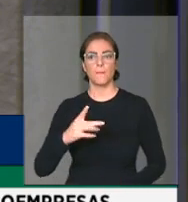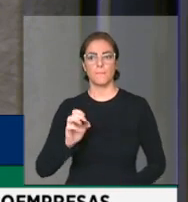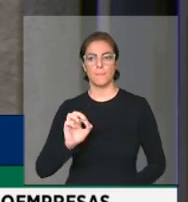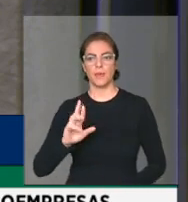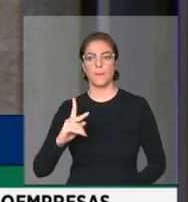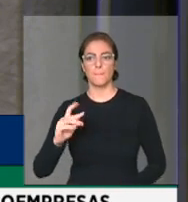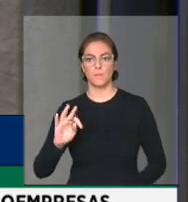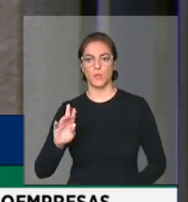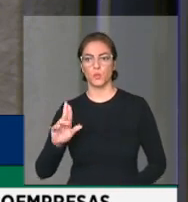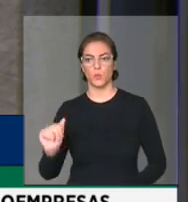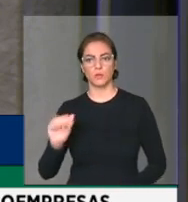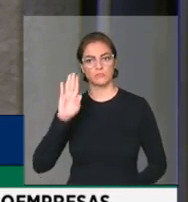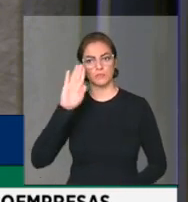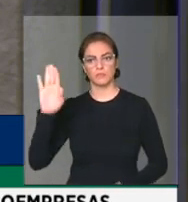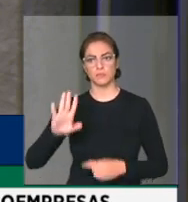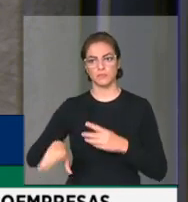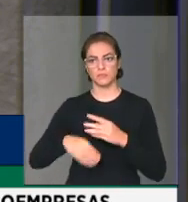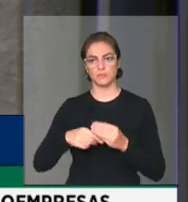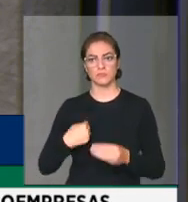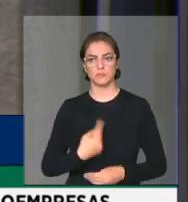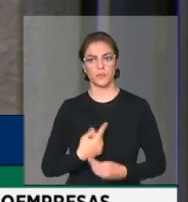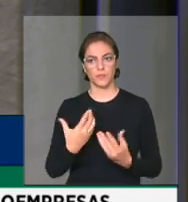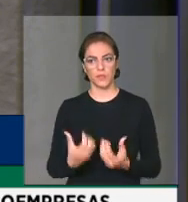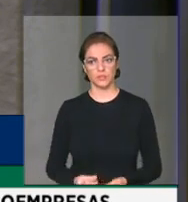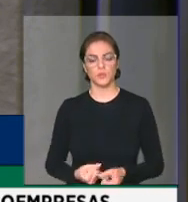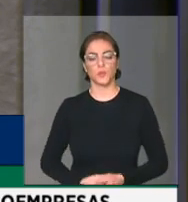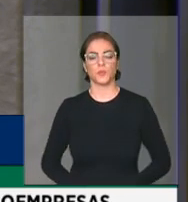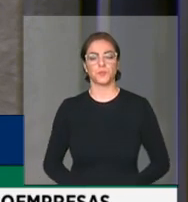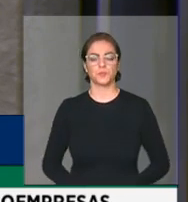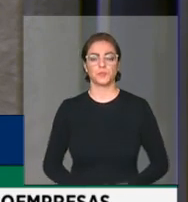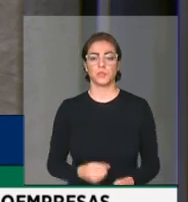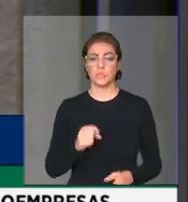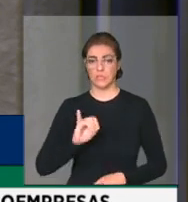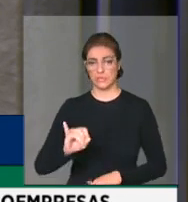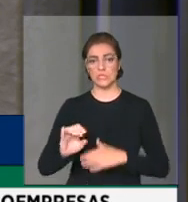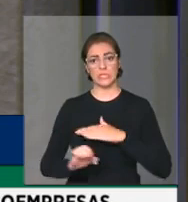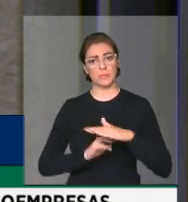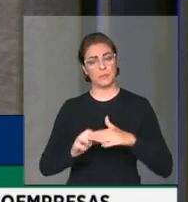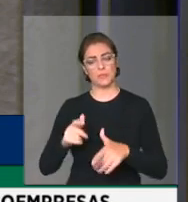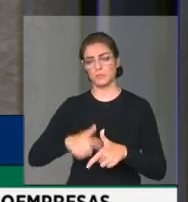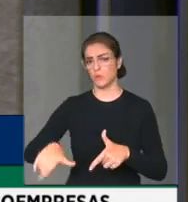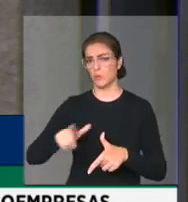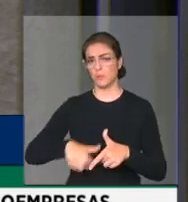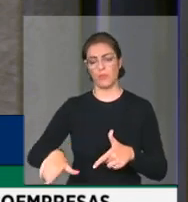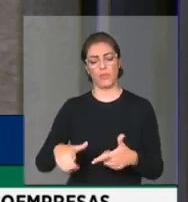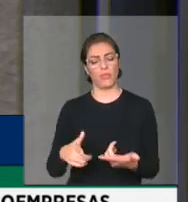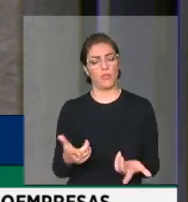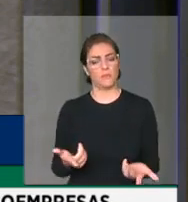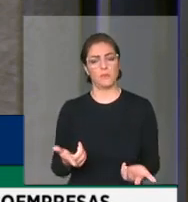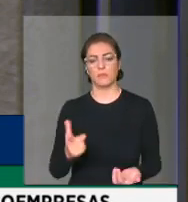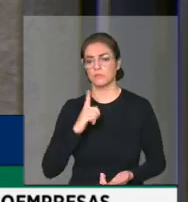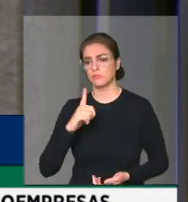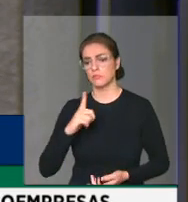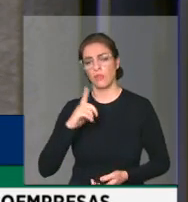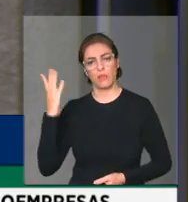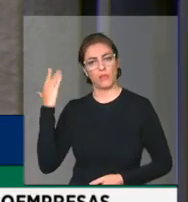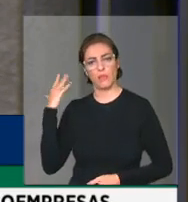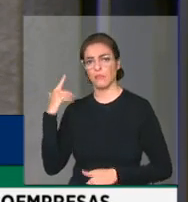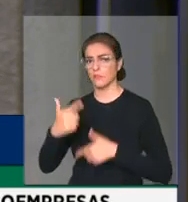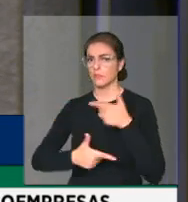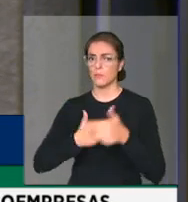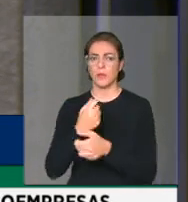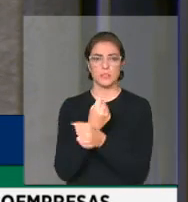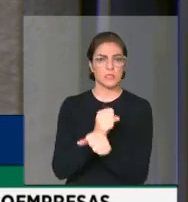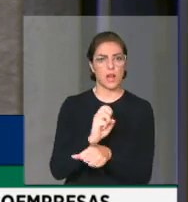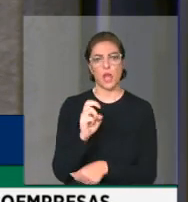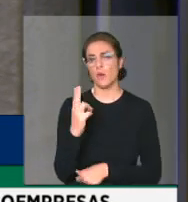em relação a isso, que foi acatada neste relatório, para que aquelas que tenham condenações, irregularidades, que usaram trabalho